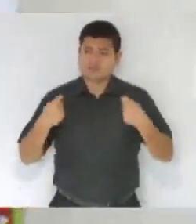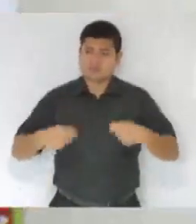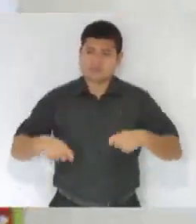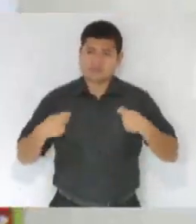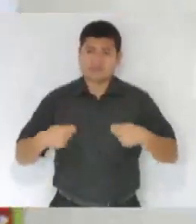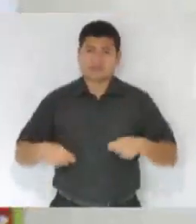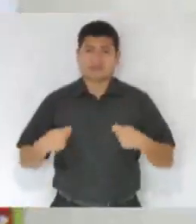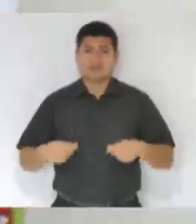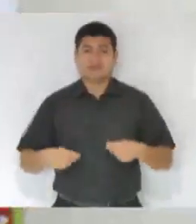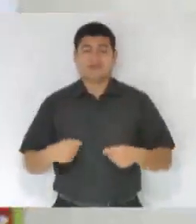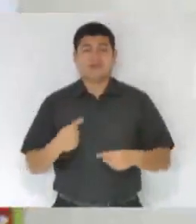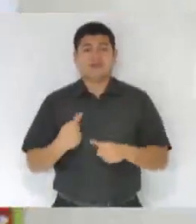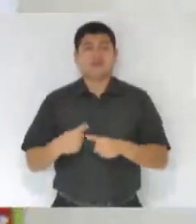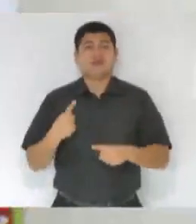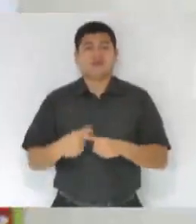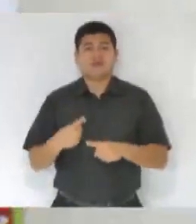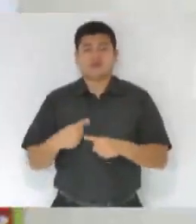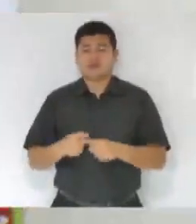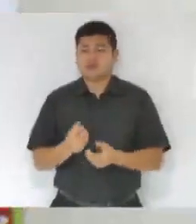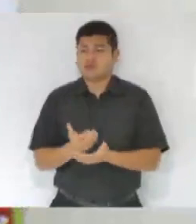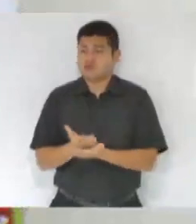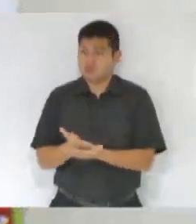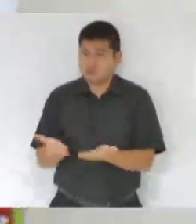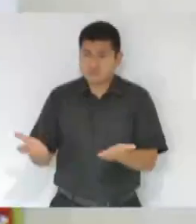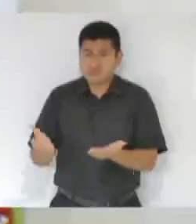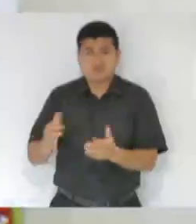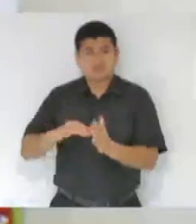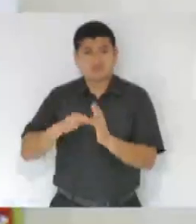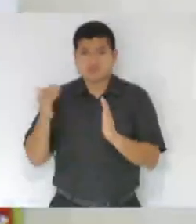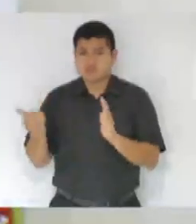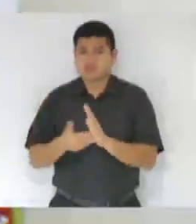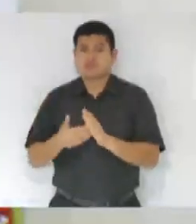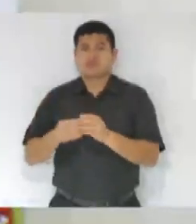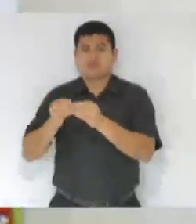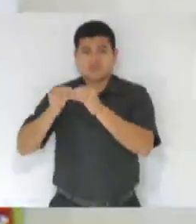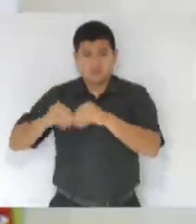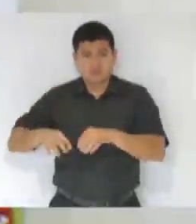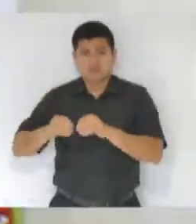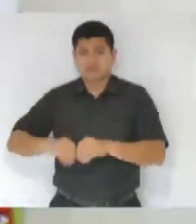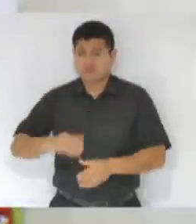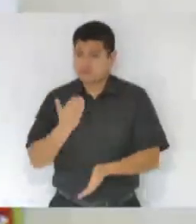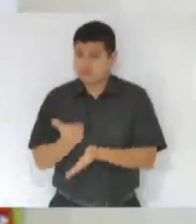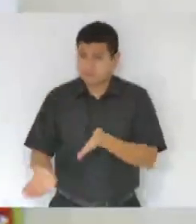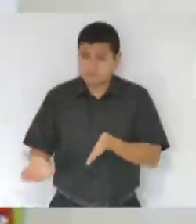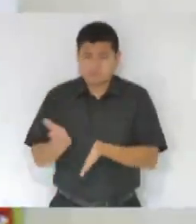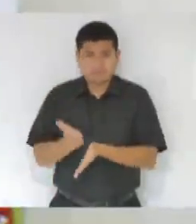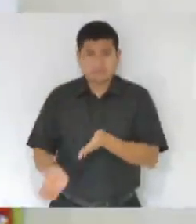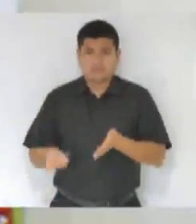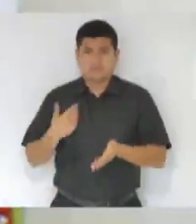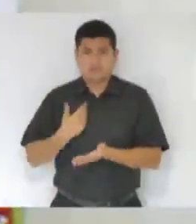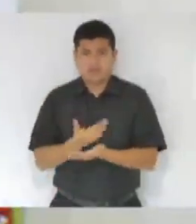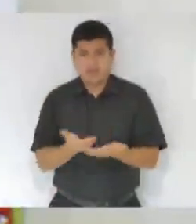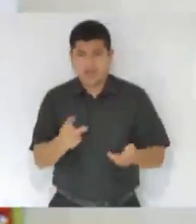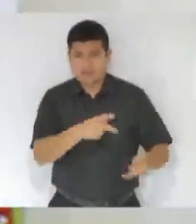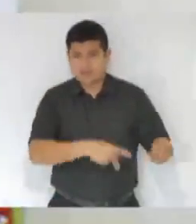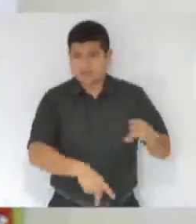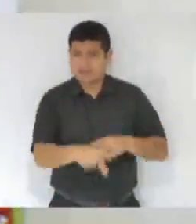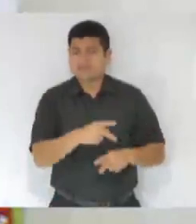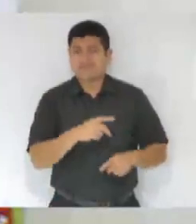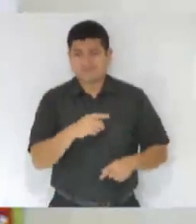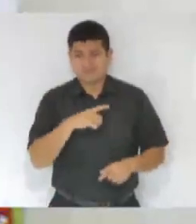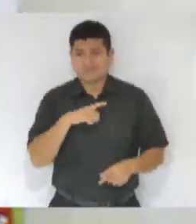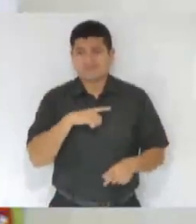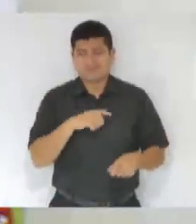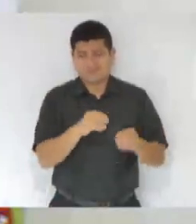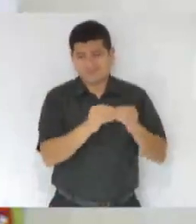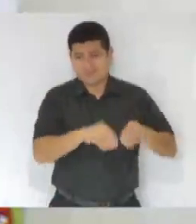atores, porque todos irão perder e a população catarinense será prejudicada. Por isso, além dessa mobilização para